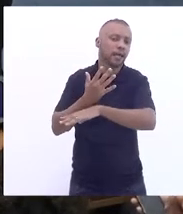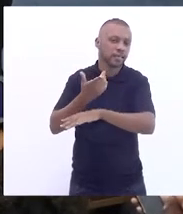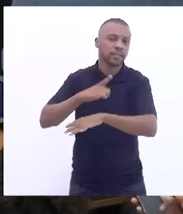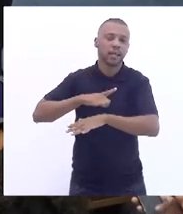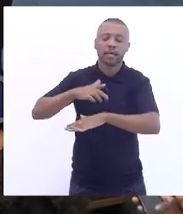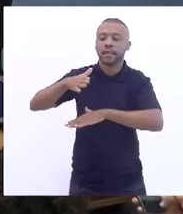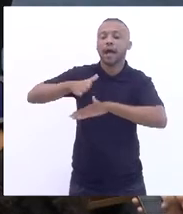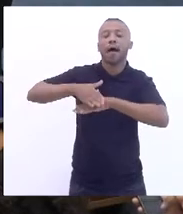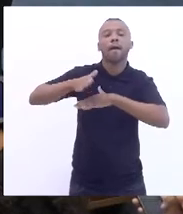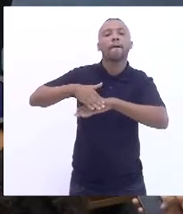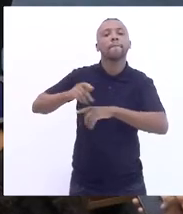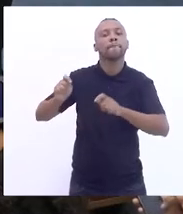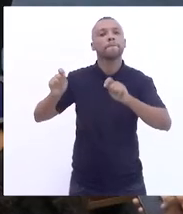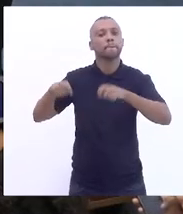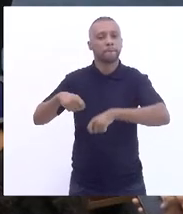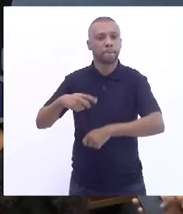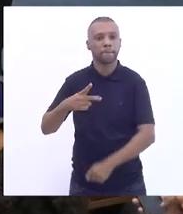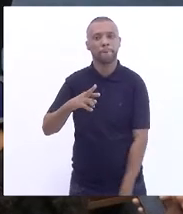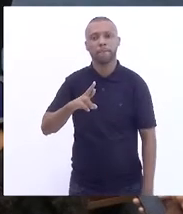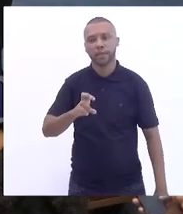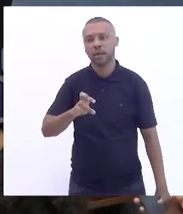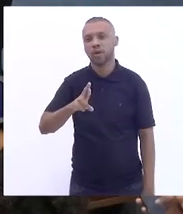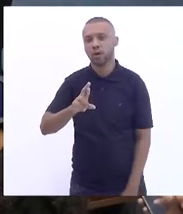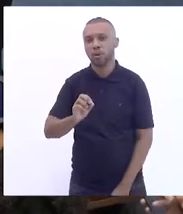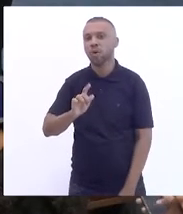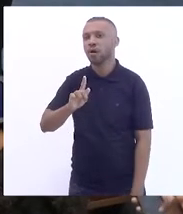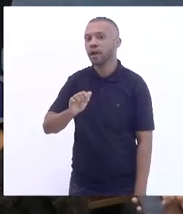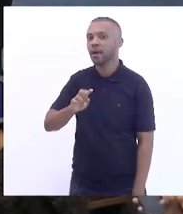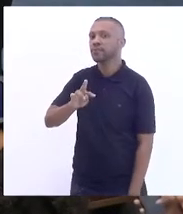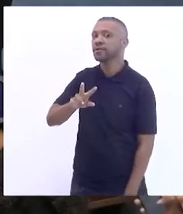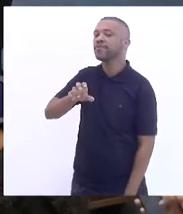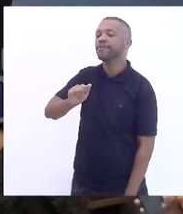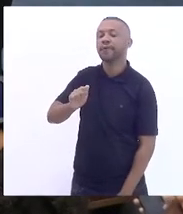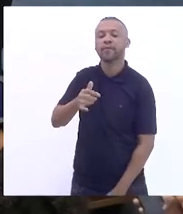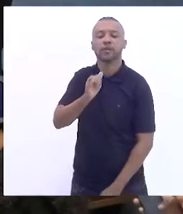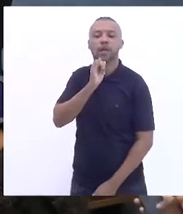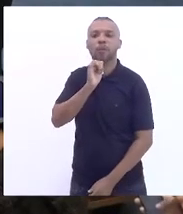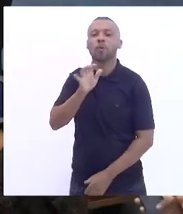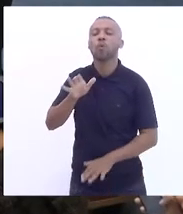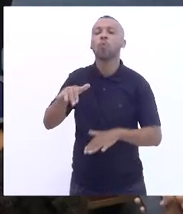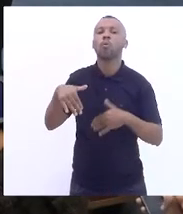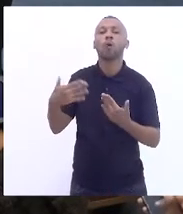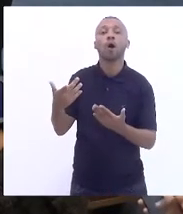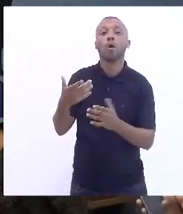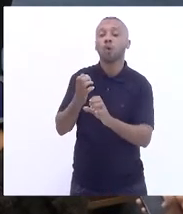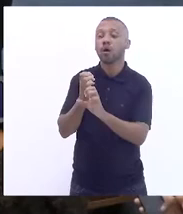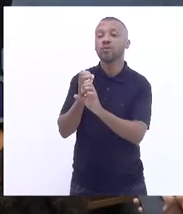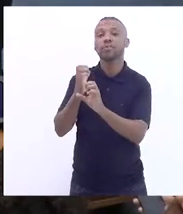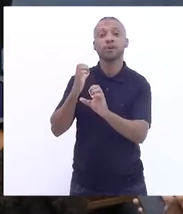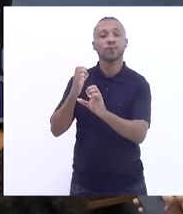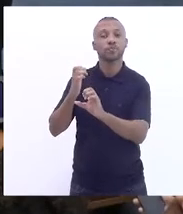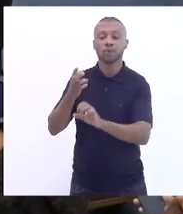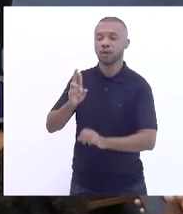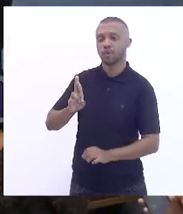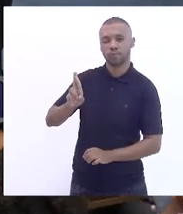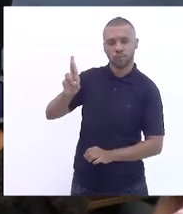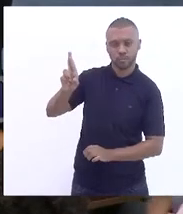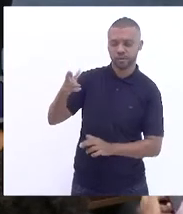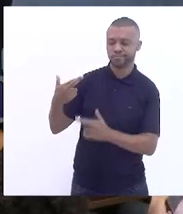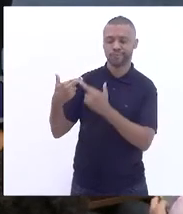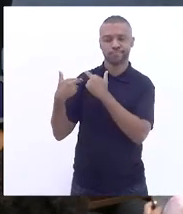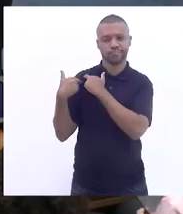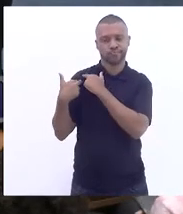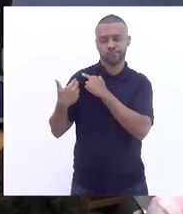de jazz Qual que é o engenheiro responsável se você tem ciência disso